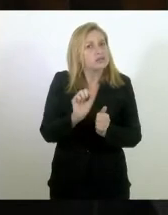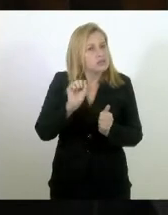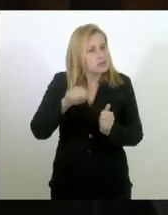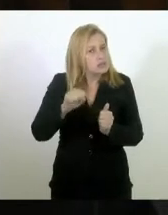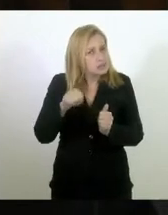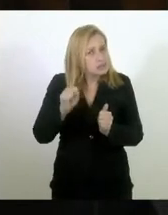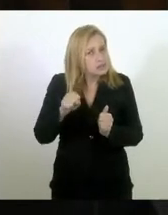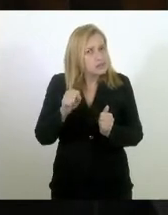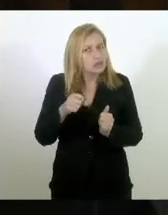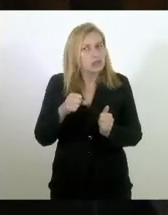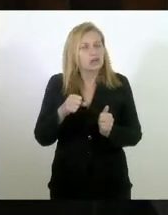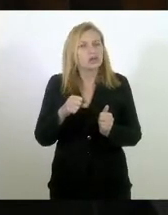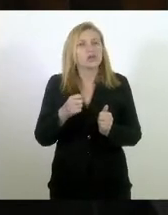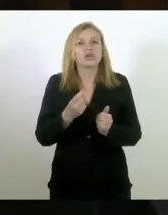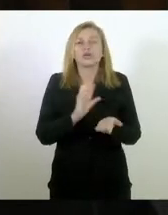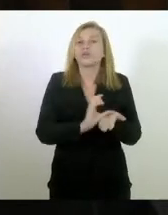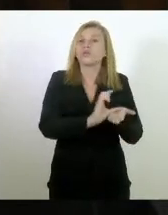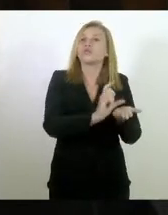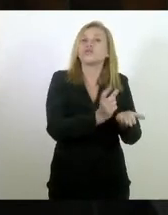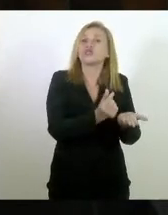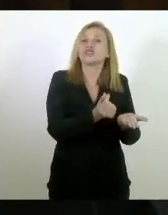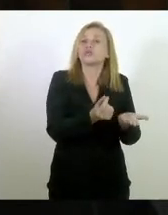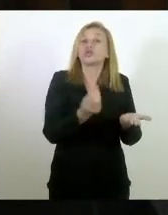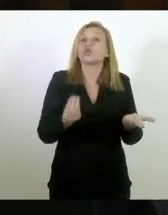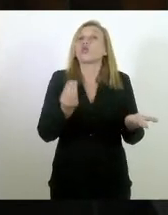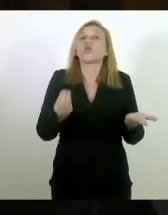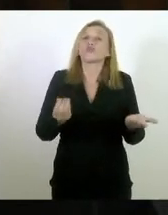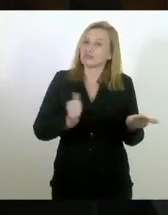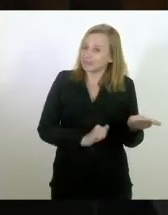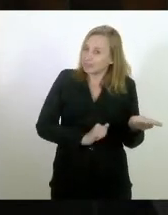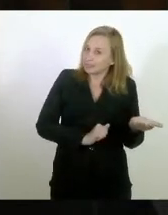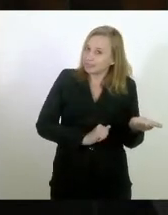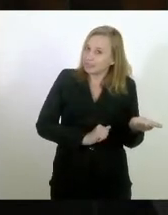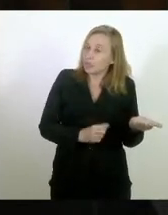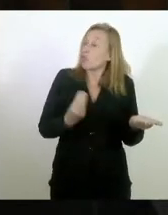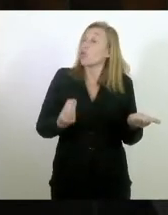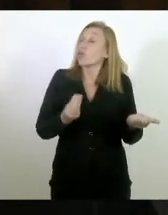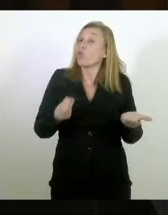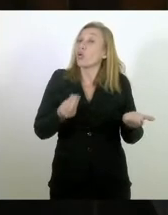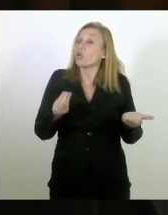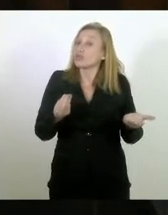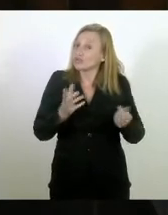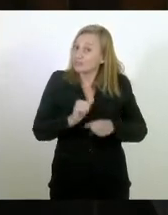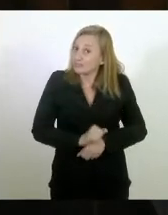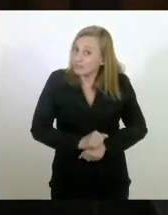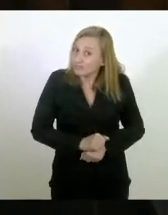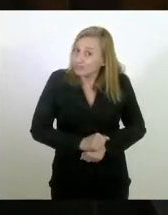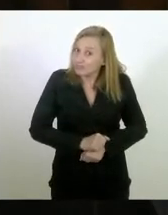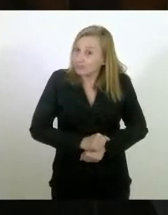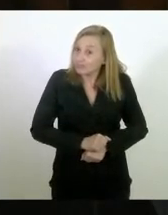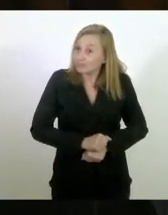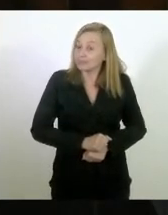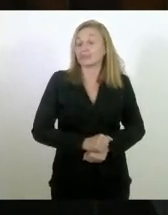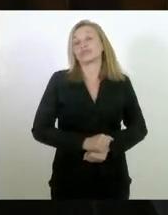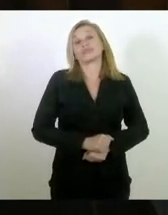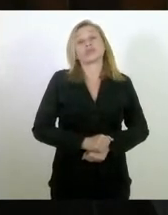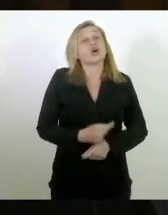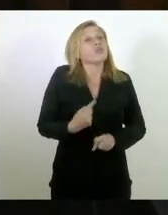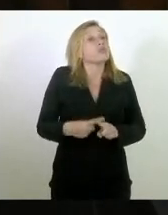como se darão é seus investimentos é como se darão esses investimentos e